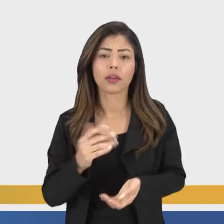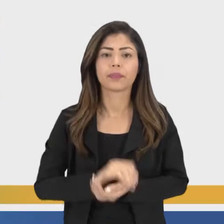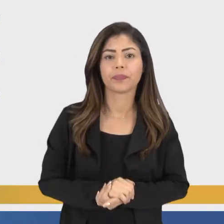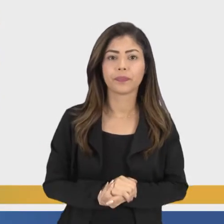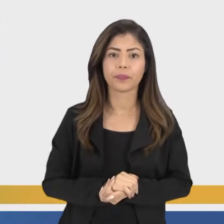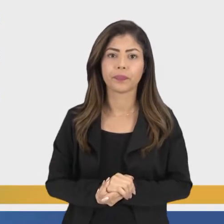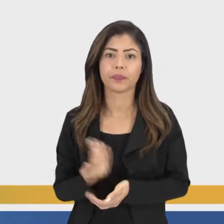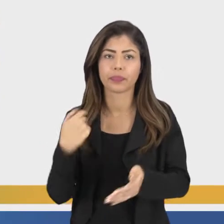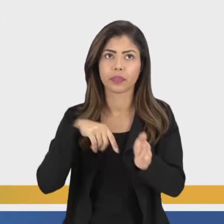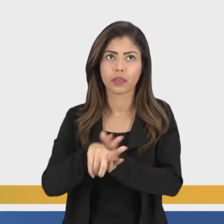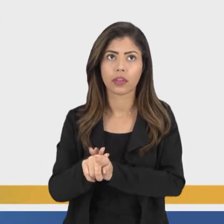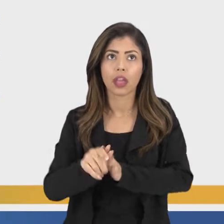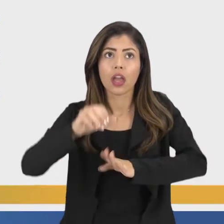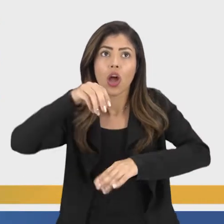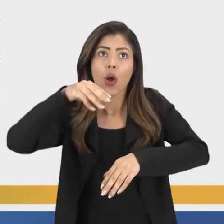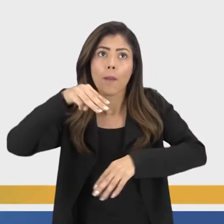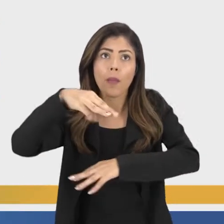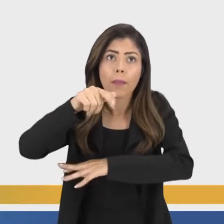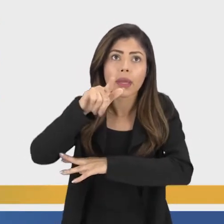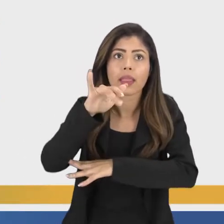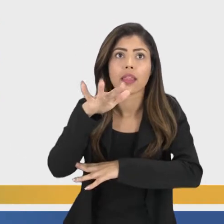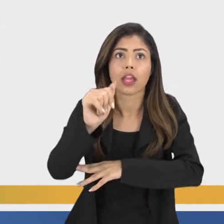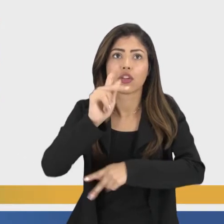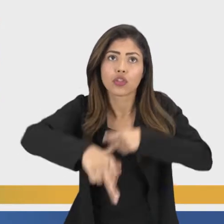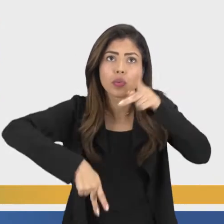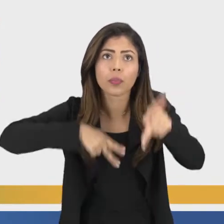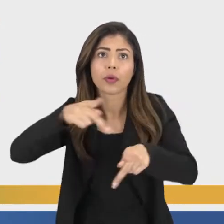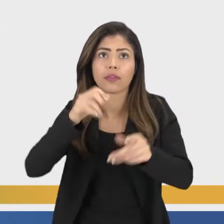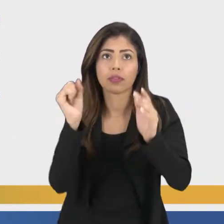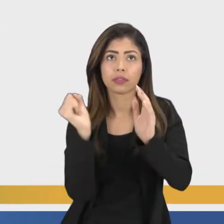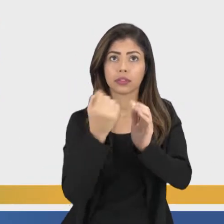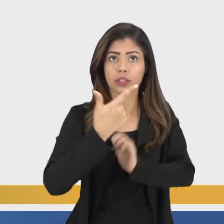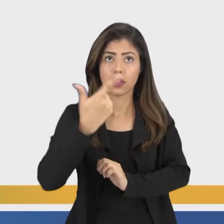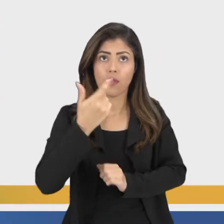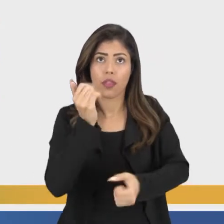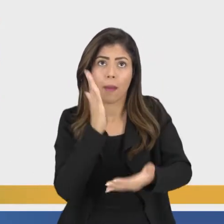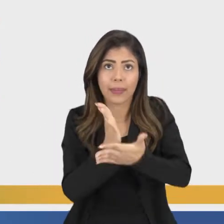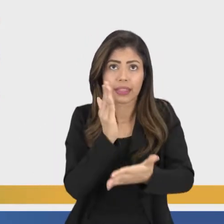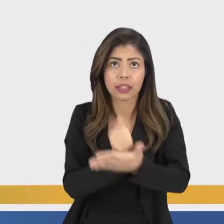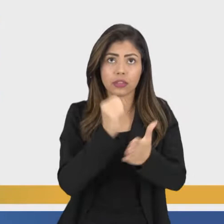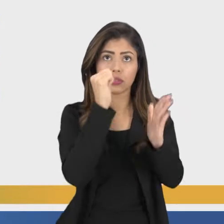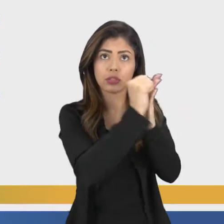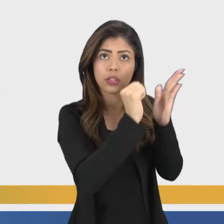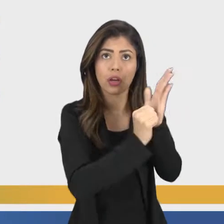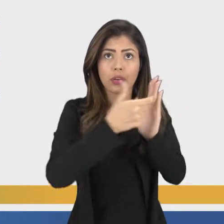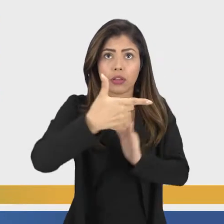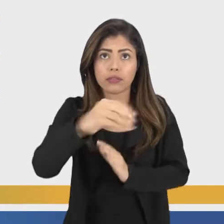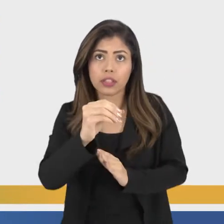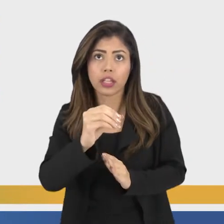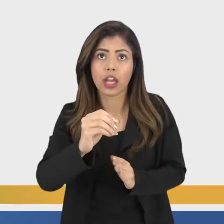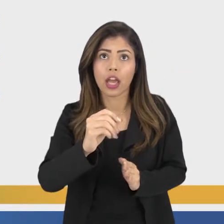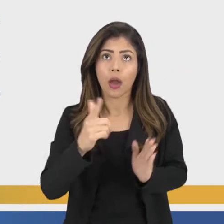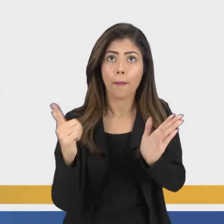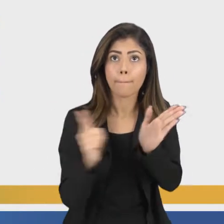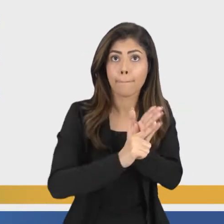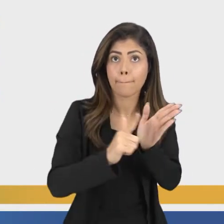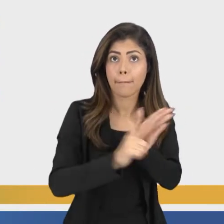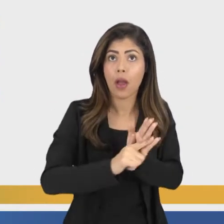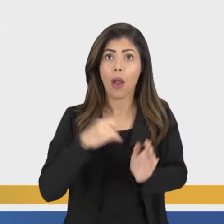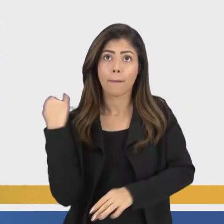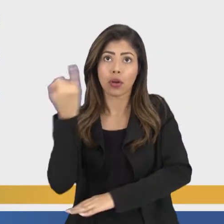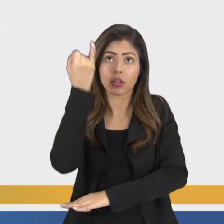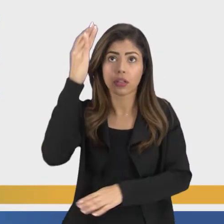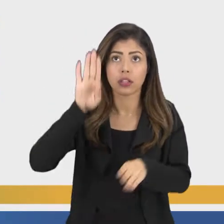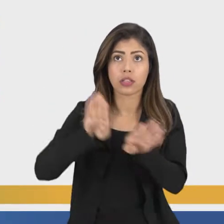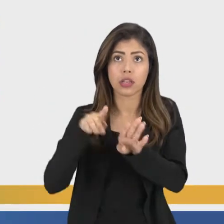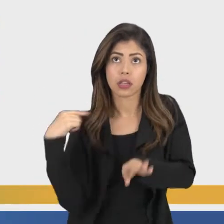A mobilidade populacional da segunda metade do século XX teve um papel